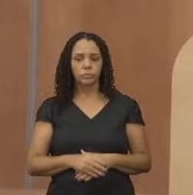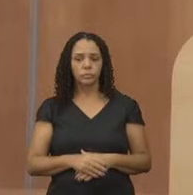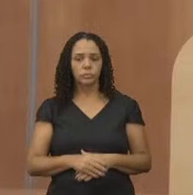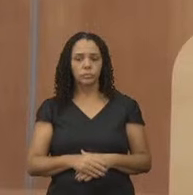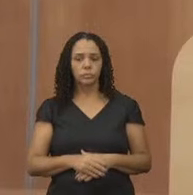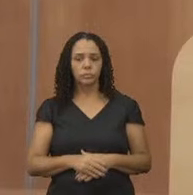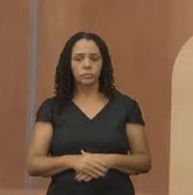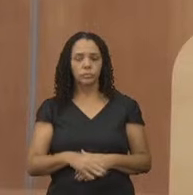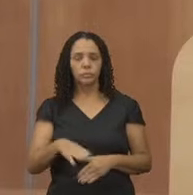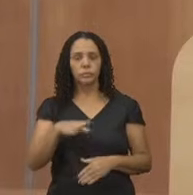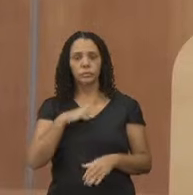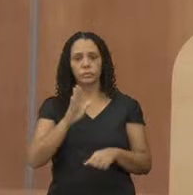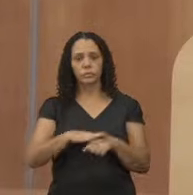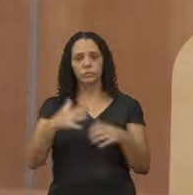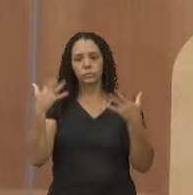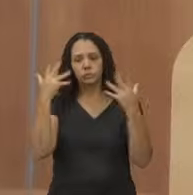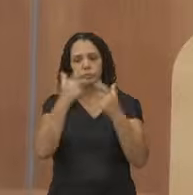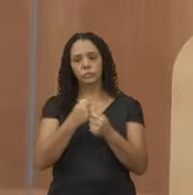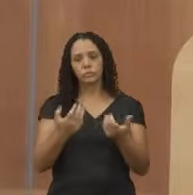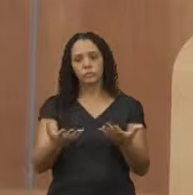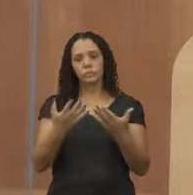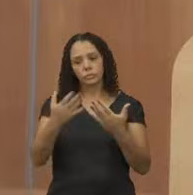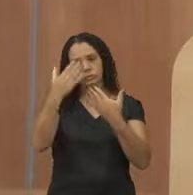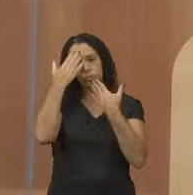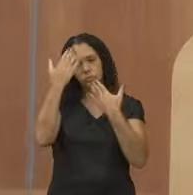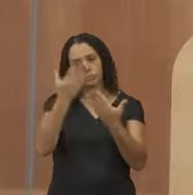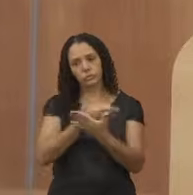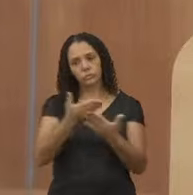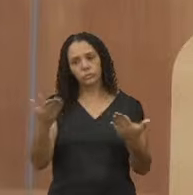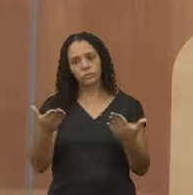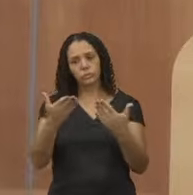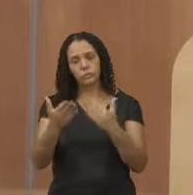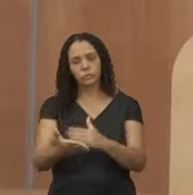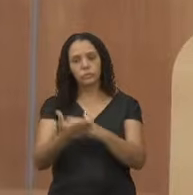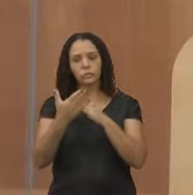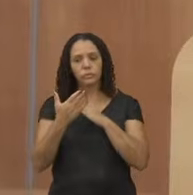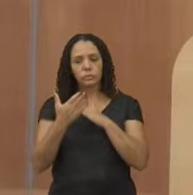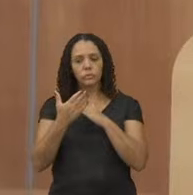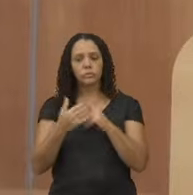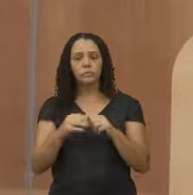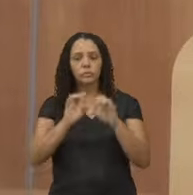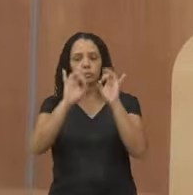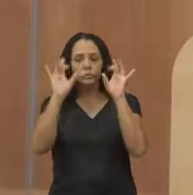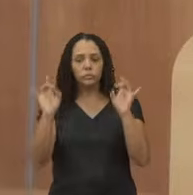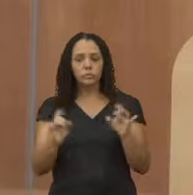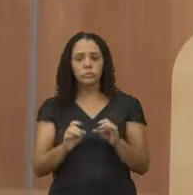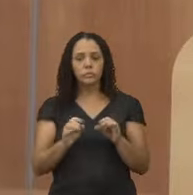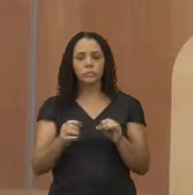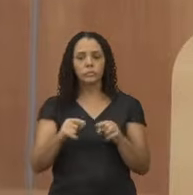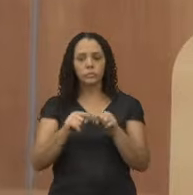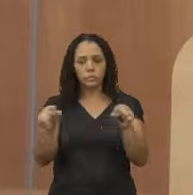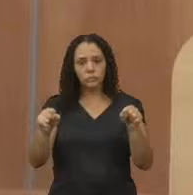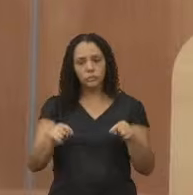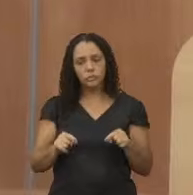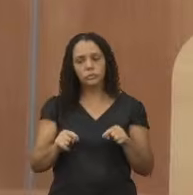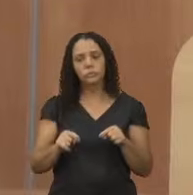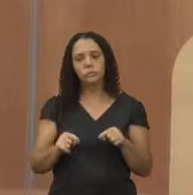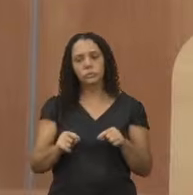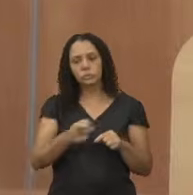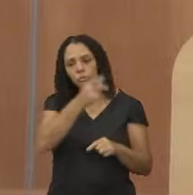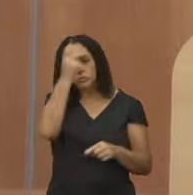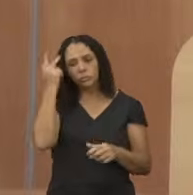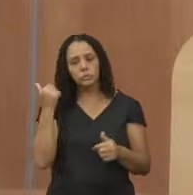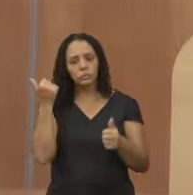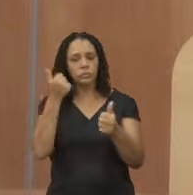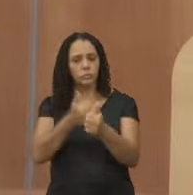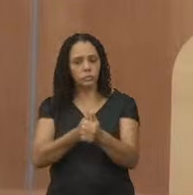Deixar a nossa cidade mais bonita. Quero agradecer a todos que puderam colaborar, em especial o pessoal do meu gabinete, as pessoas que estão